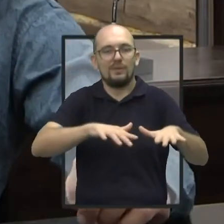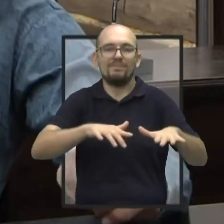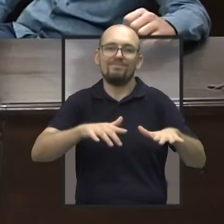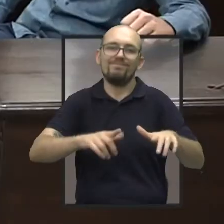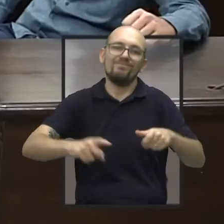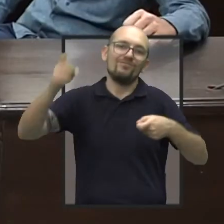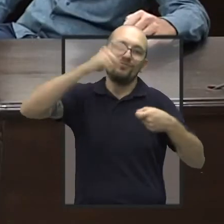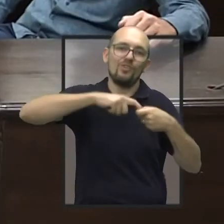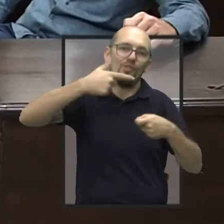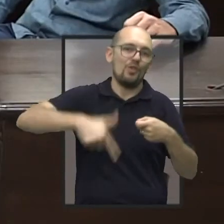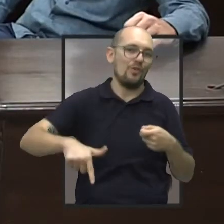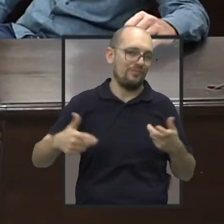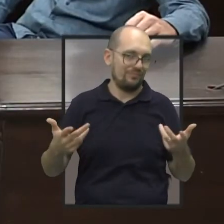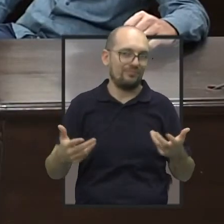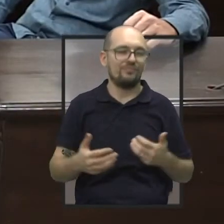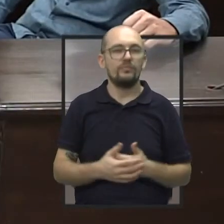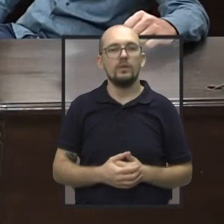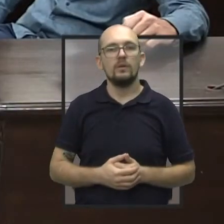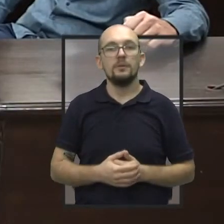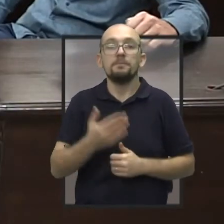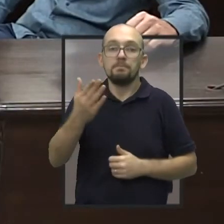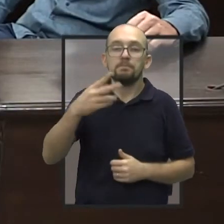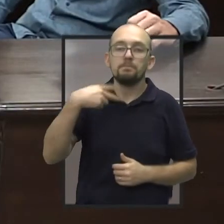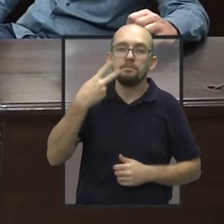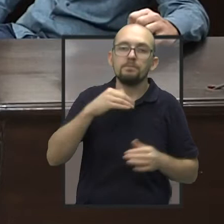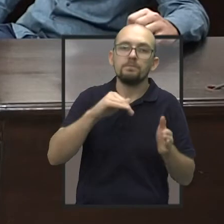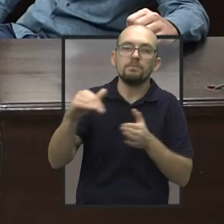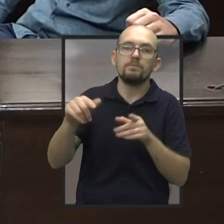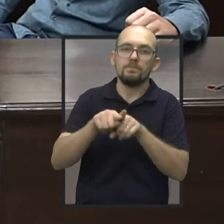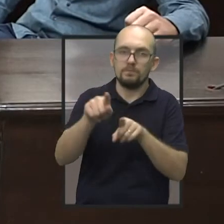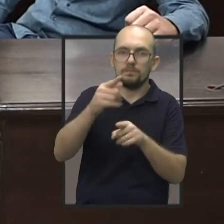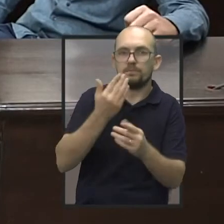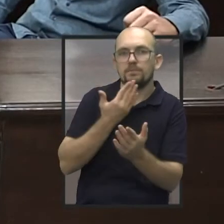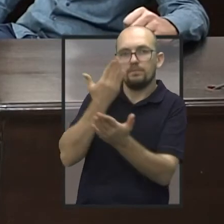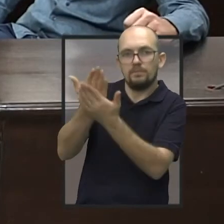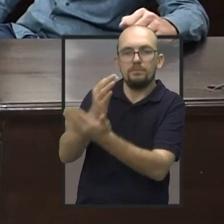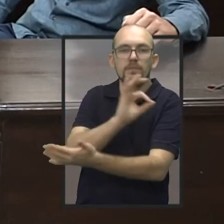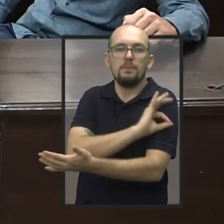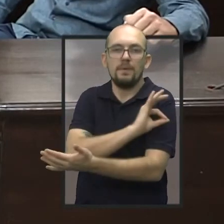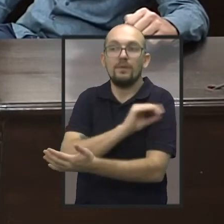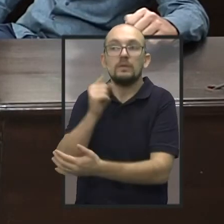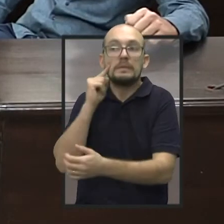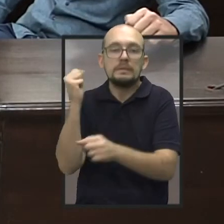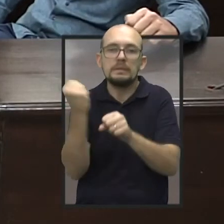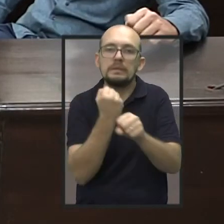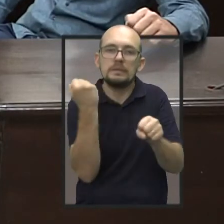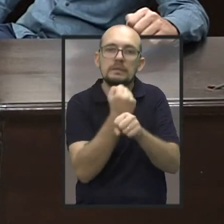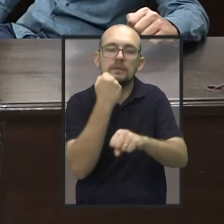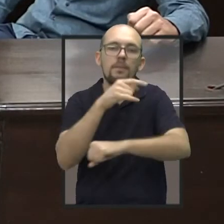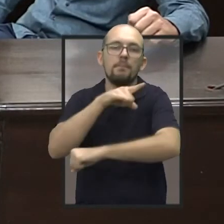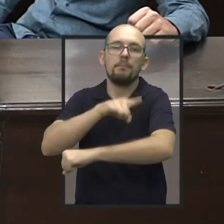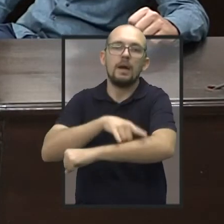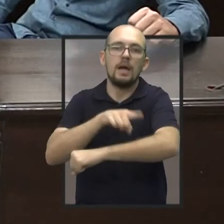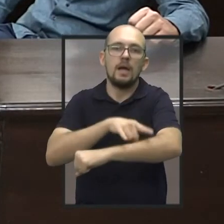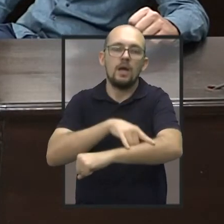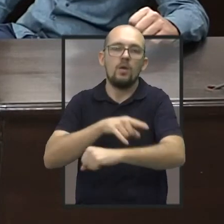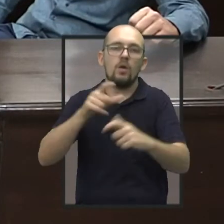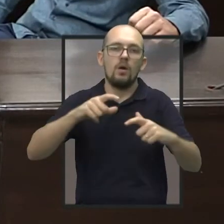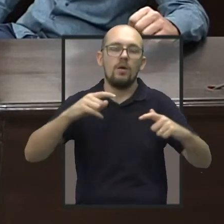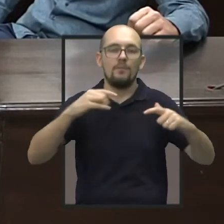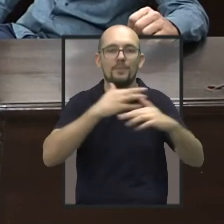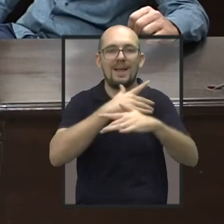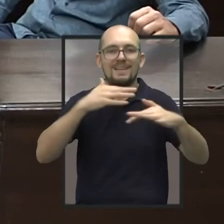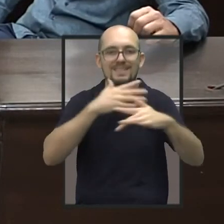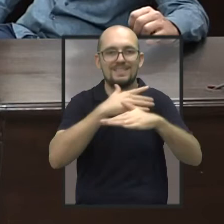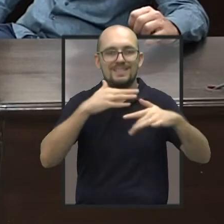passado. Vereador, o senhor também solicitou ao prefeito que estude a possibilidade de reformar o banheiro localizado ali na Praça Arrigo